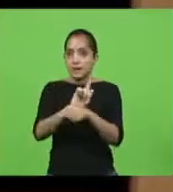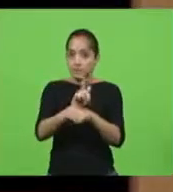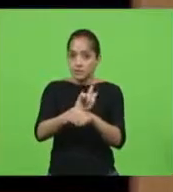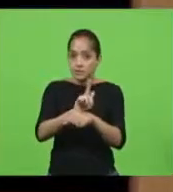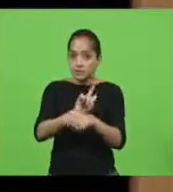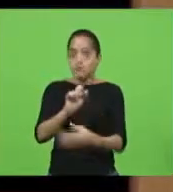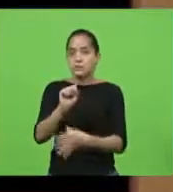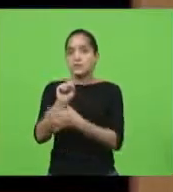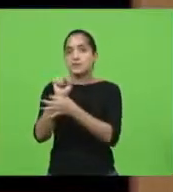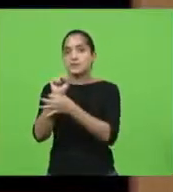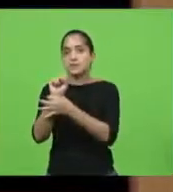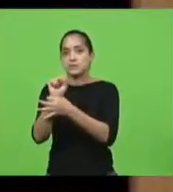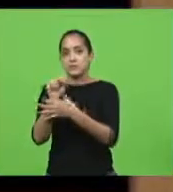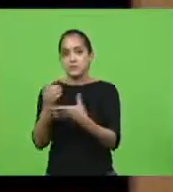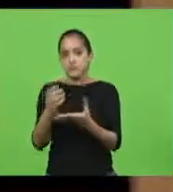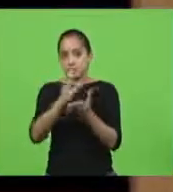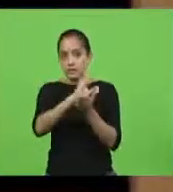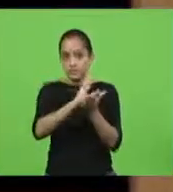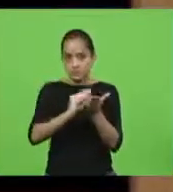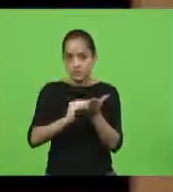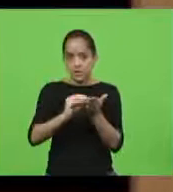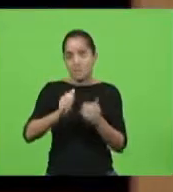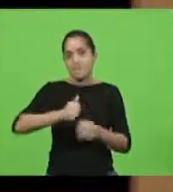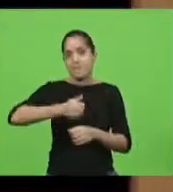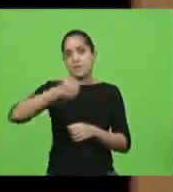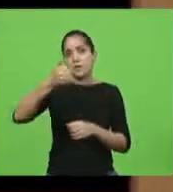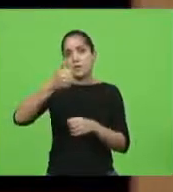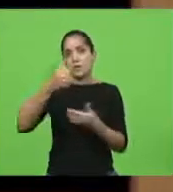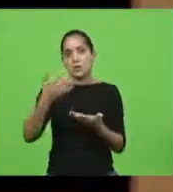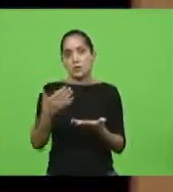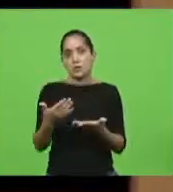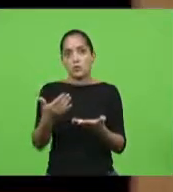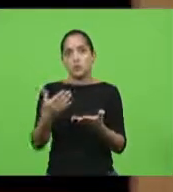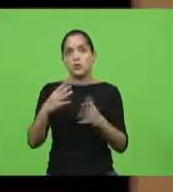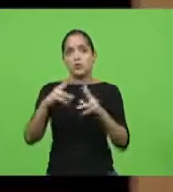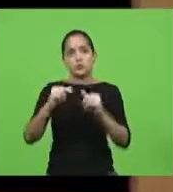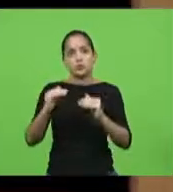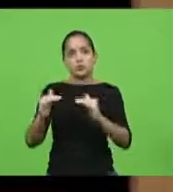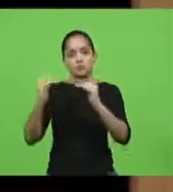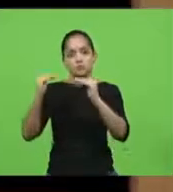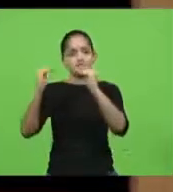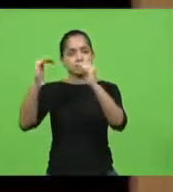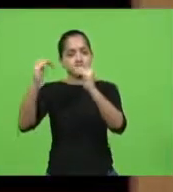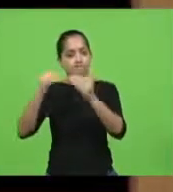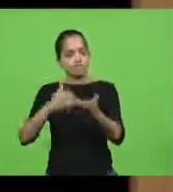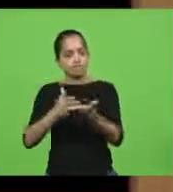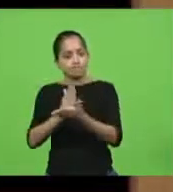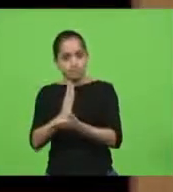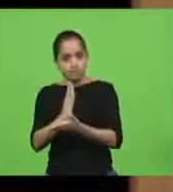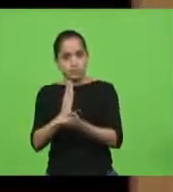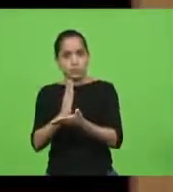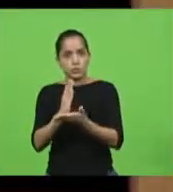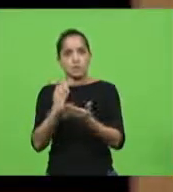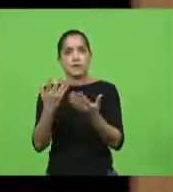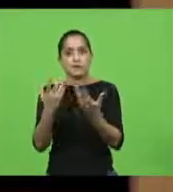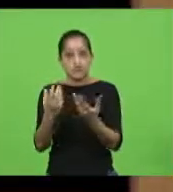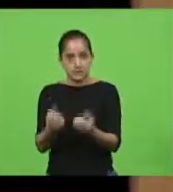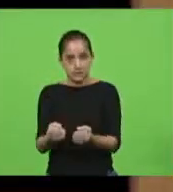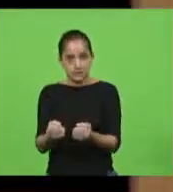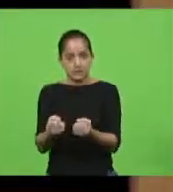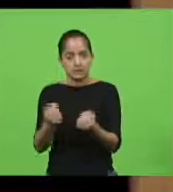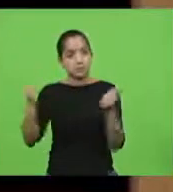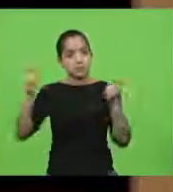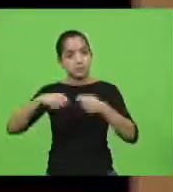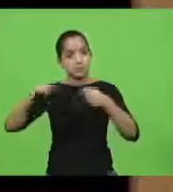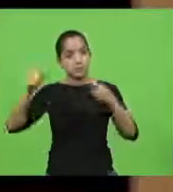segurança pública nesse modelo é melhor, todas as categorias aprovam, está funcionando e,